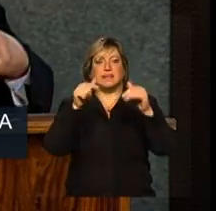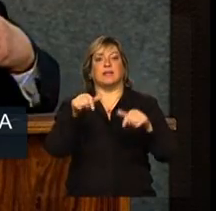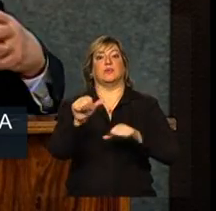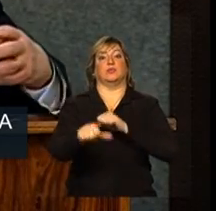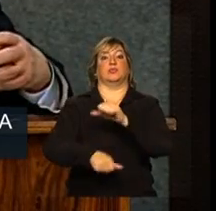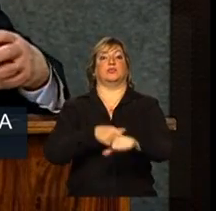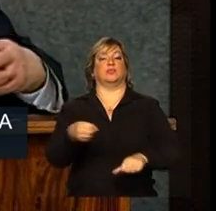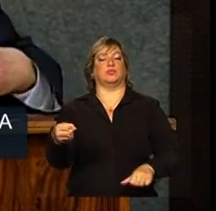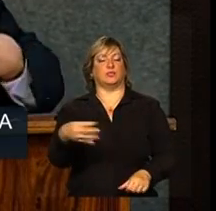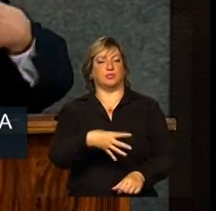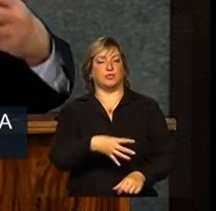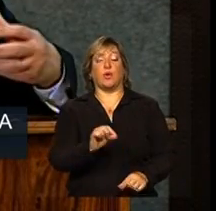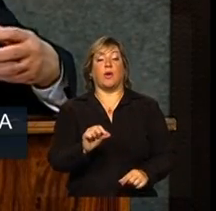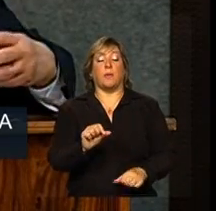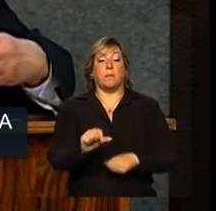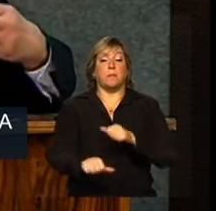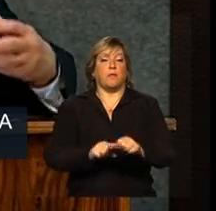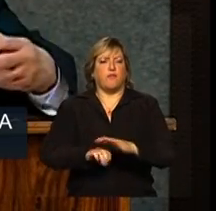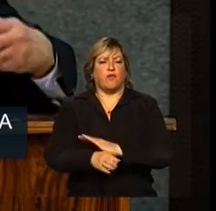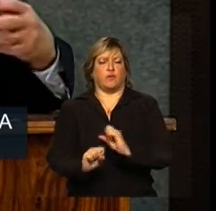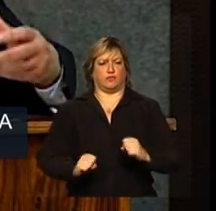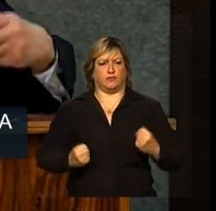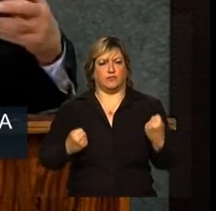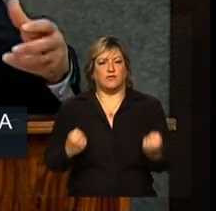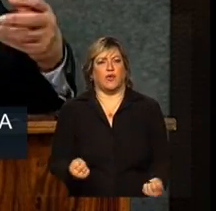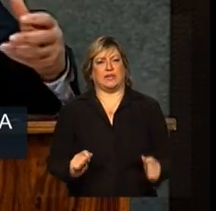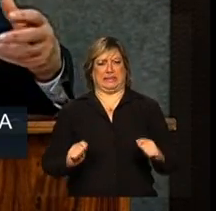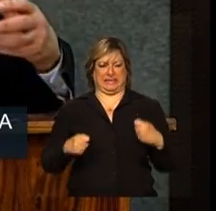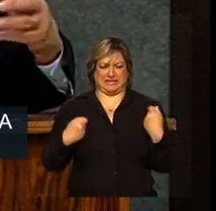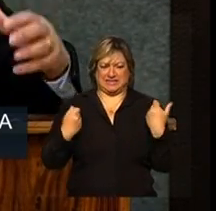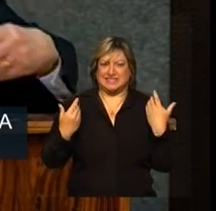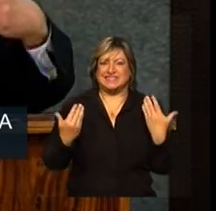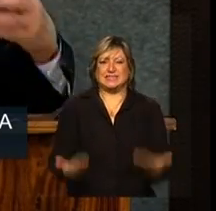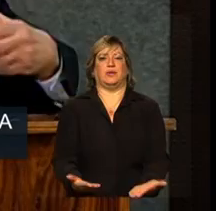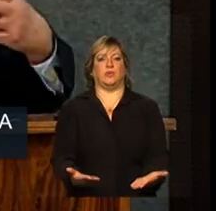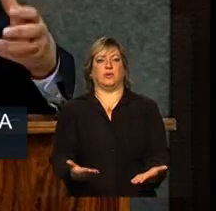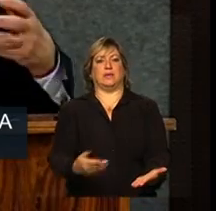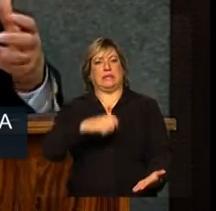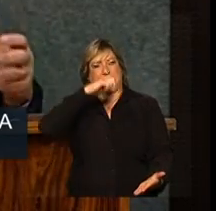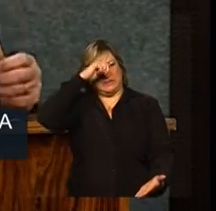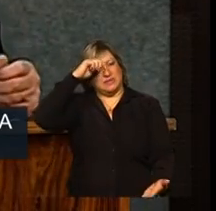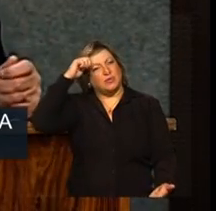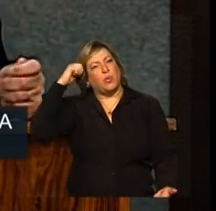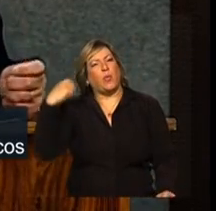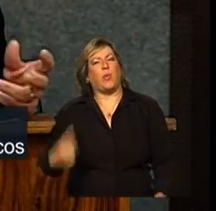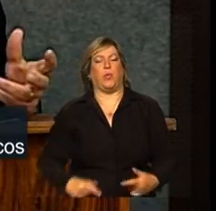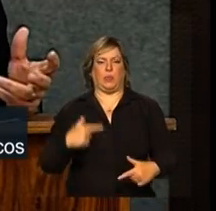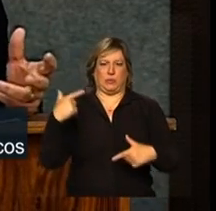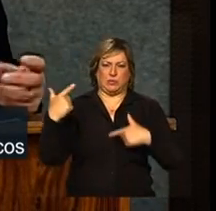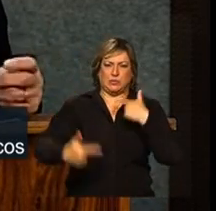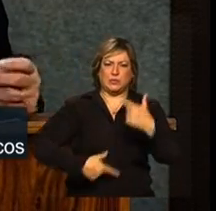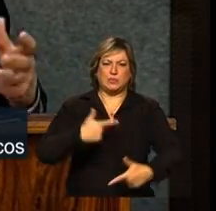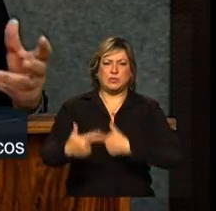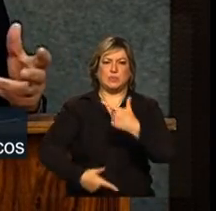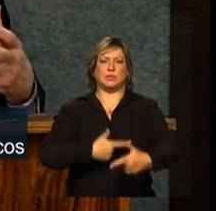a transformar o esforço, o trabalho de dedicação para que essa transformação